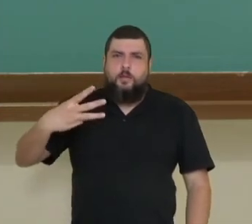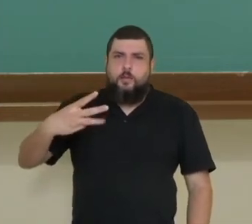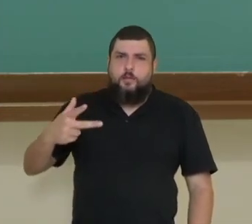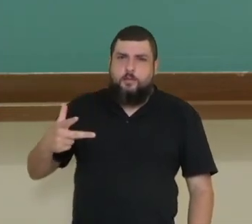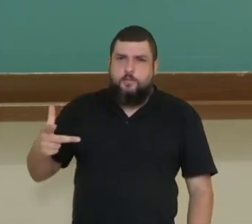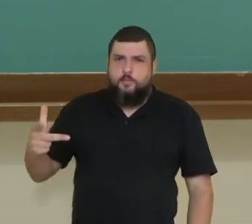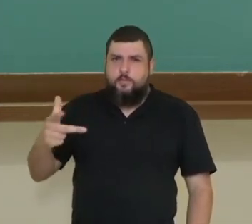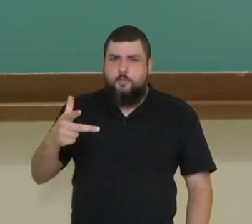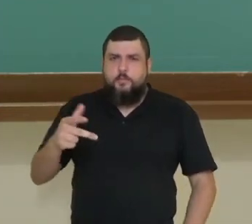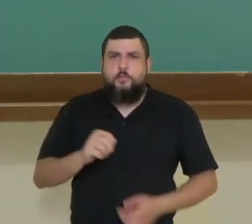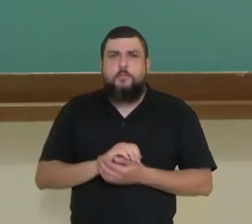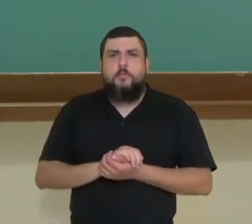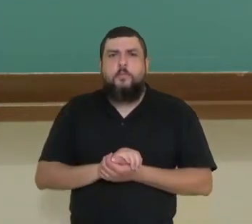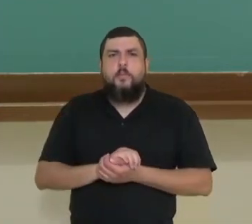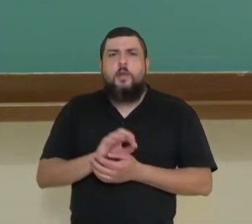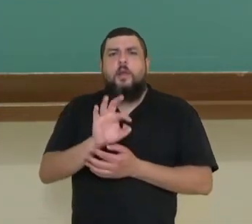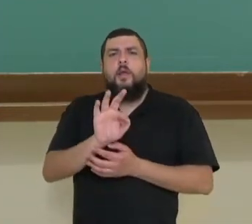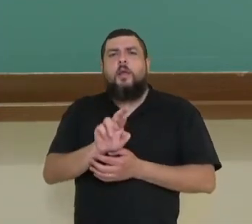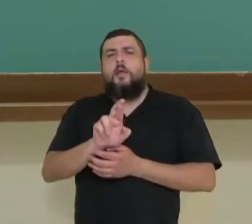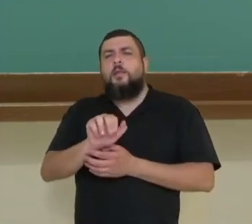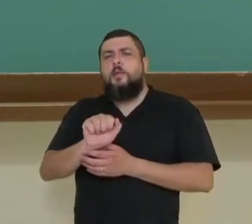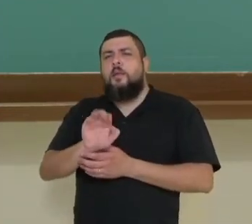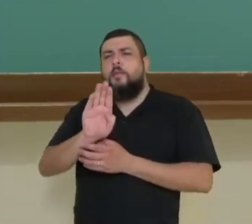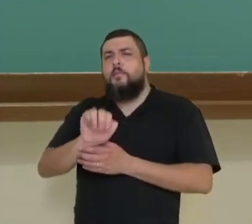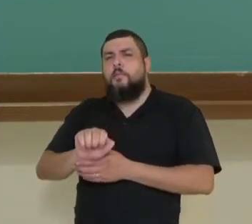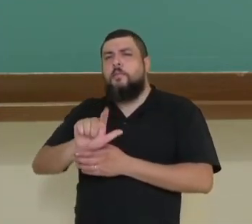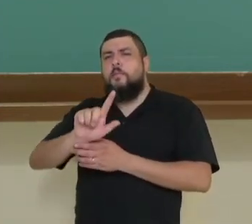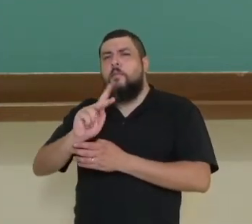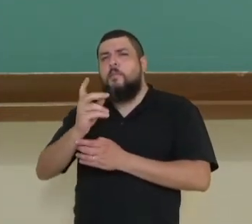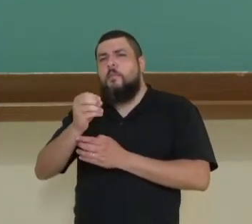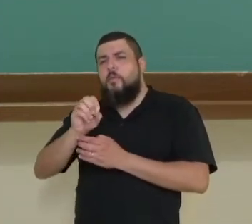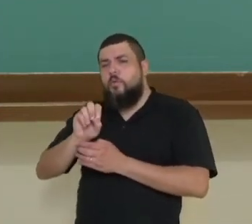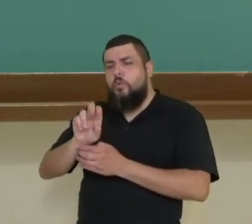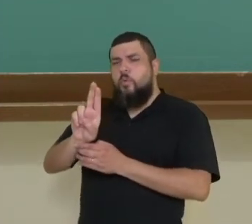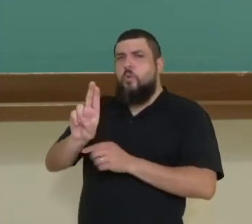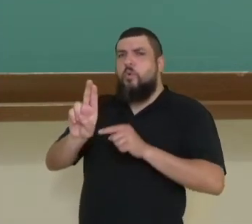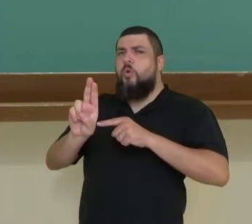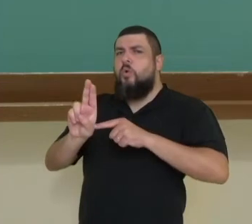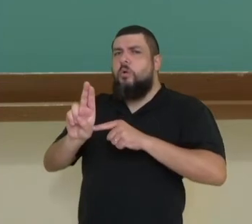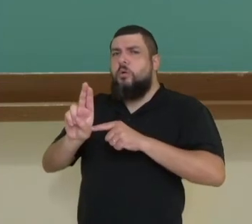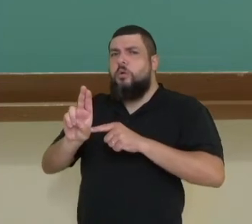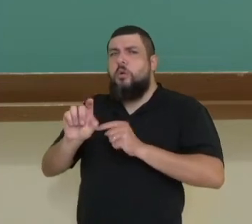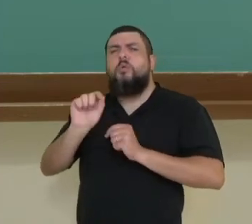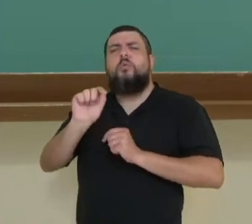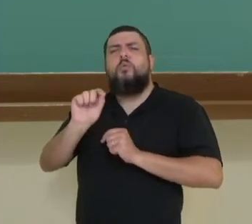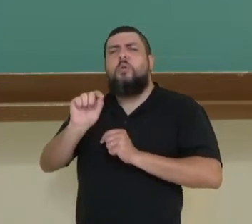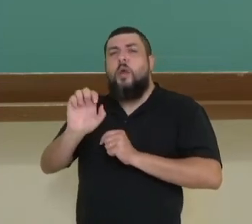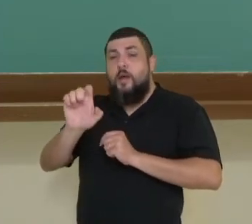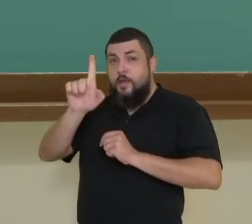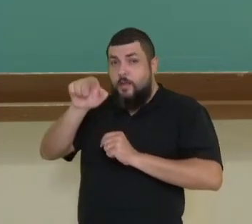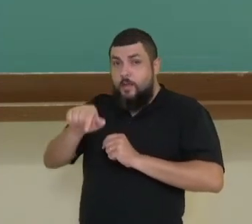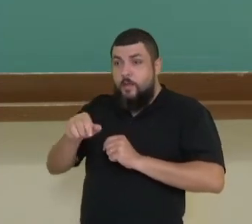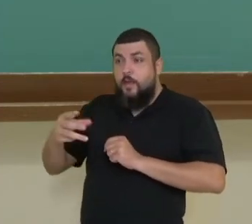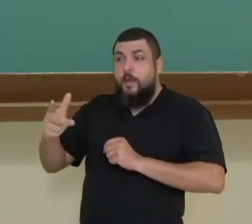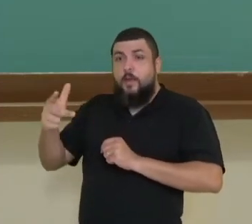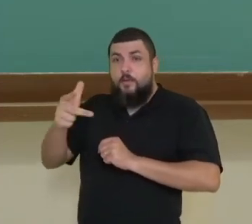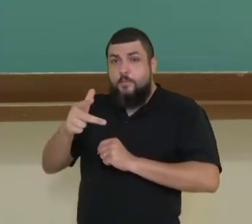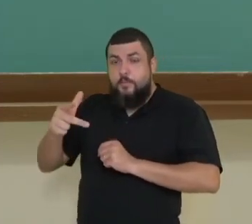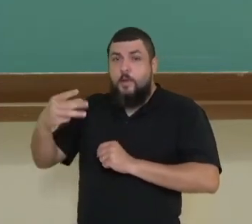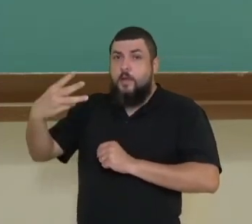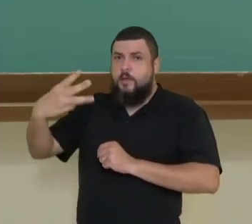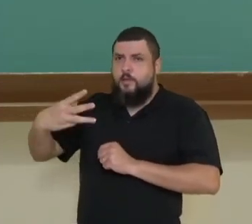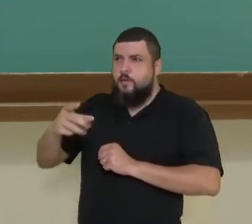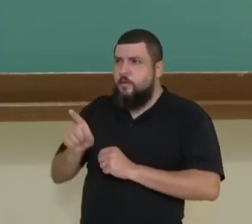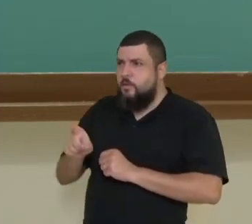trabalhou, quem é que trabalhou? Ele, está em terceira pessoa. E eu observo que o texto todo, ó, foi,